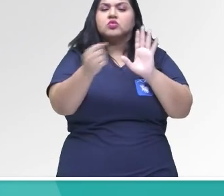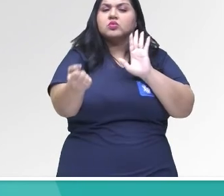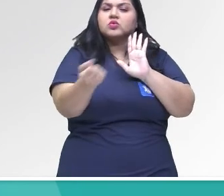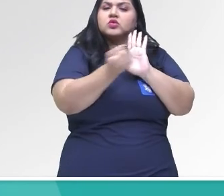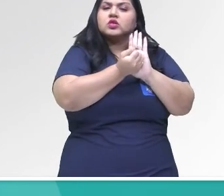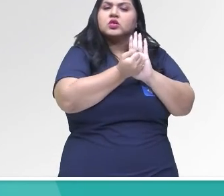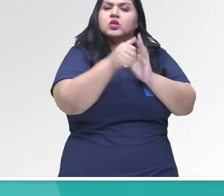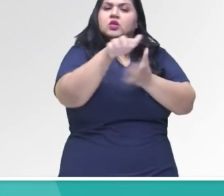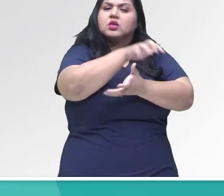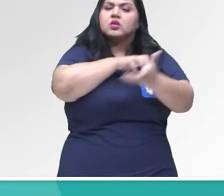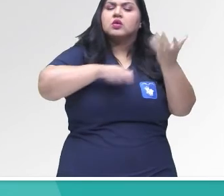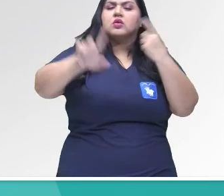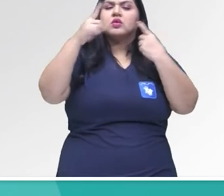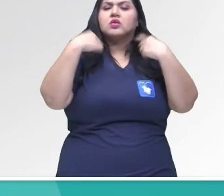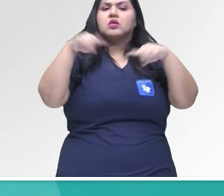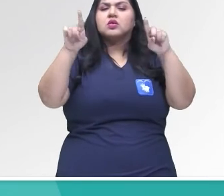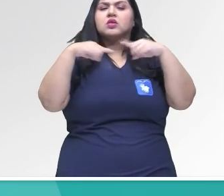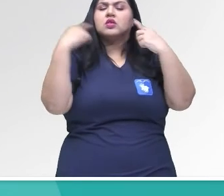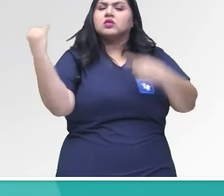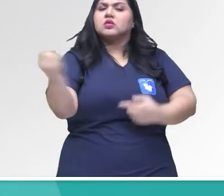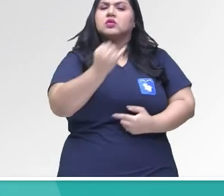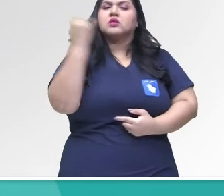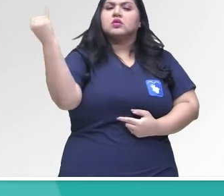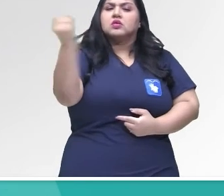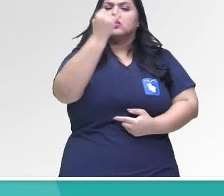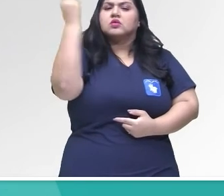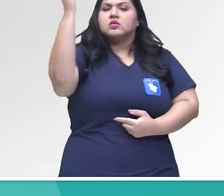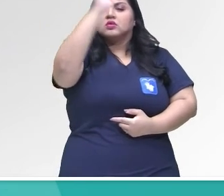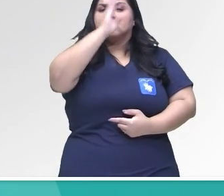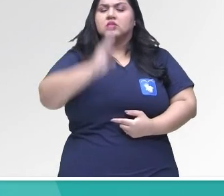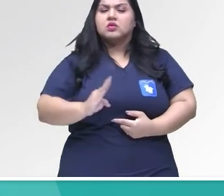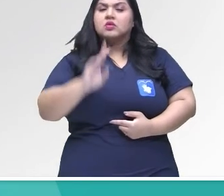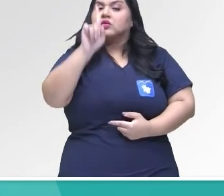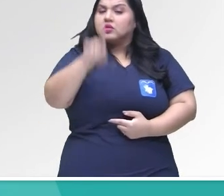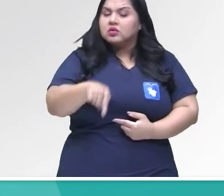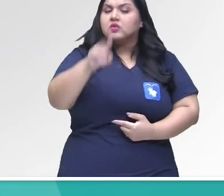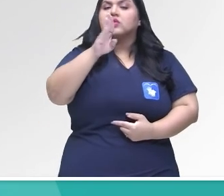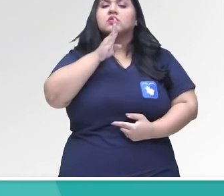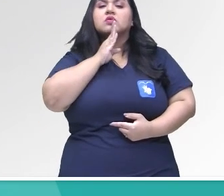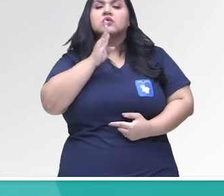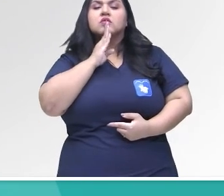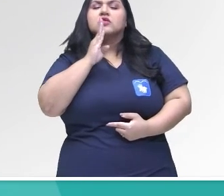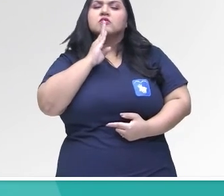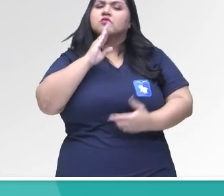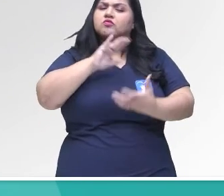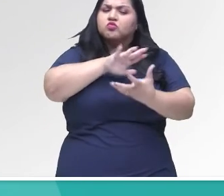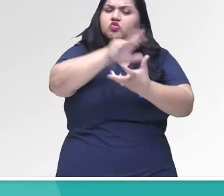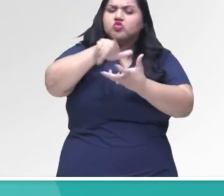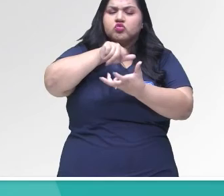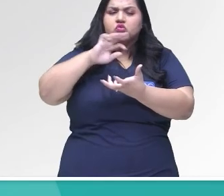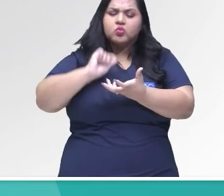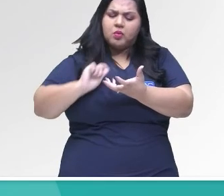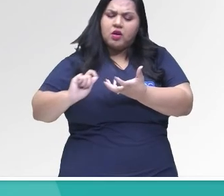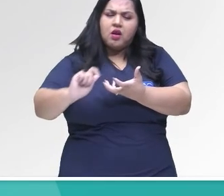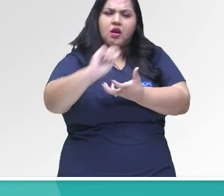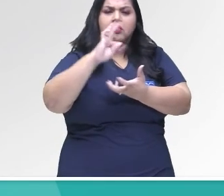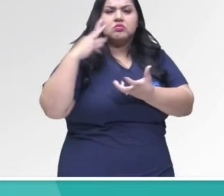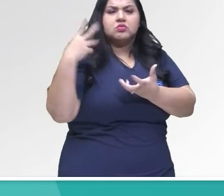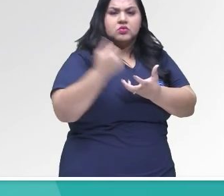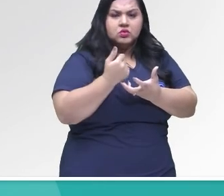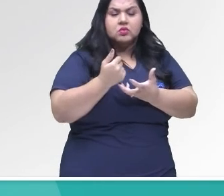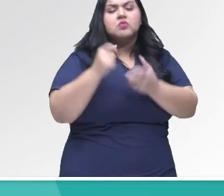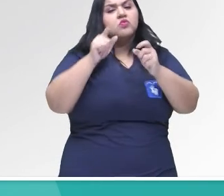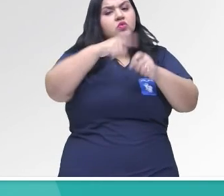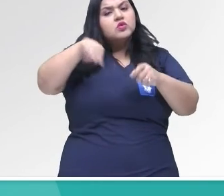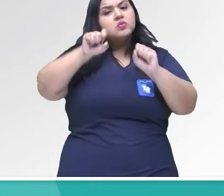desse movimento musical que é tão importante para o Brasil e que é conhecido internacionalmente. Você